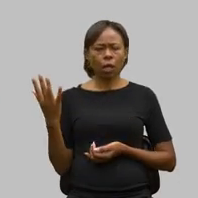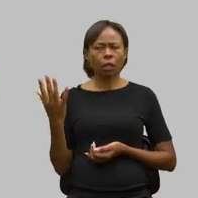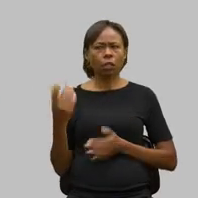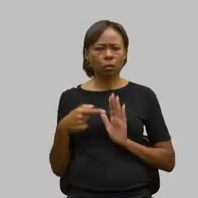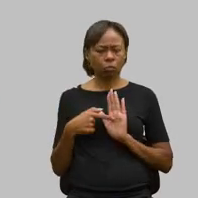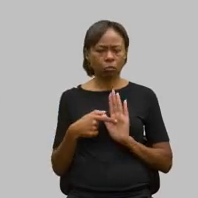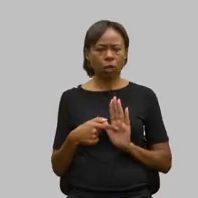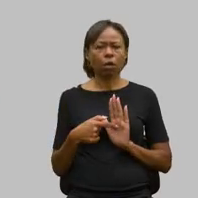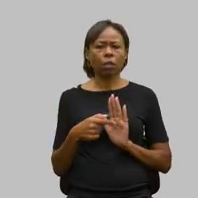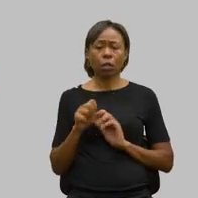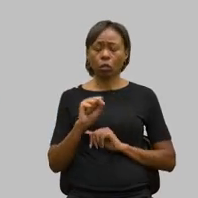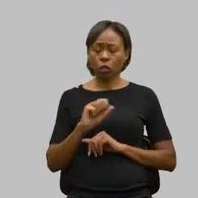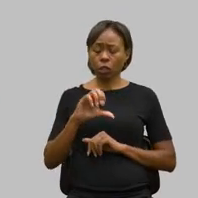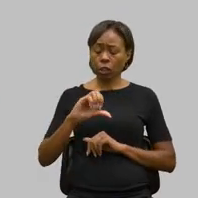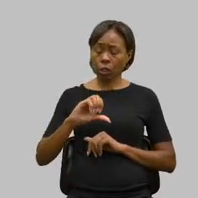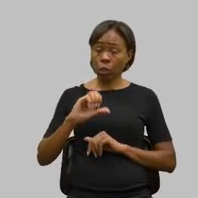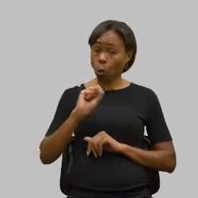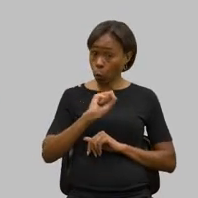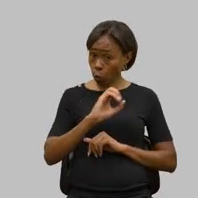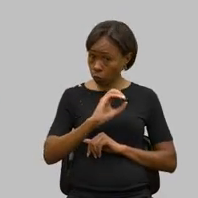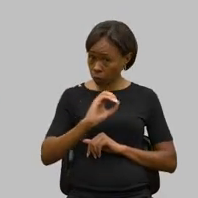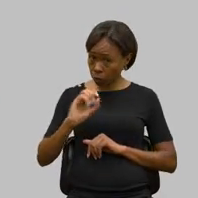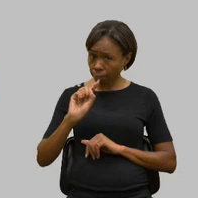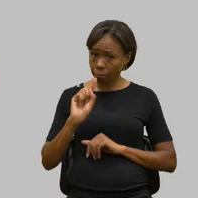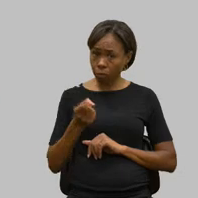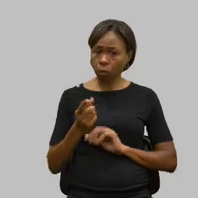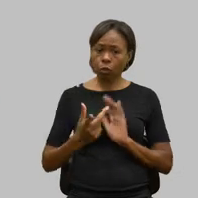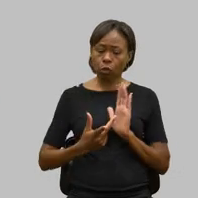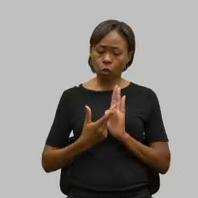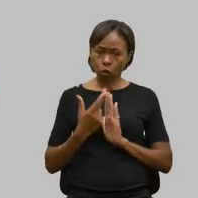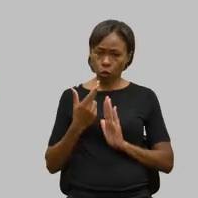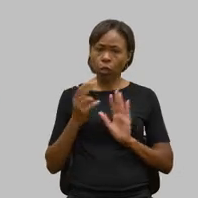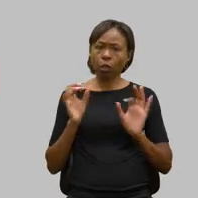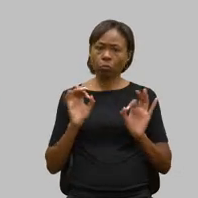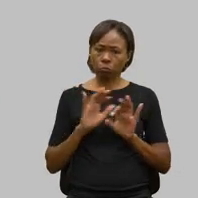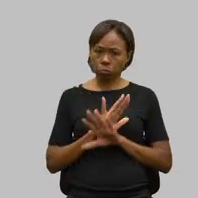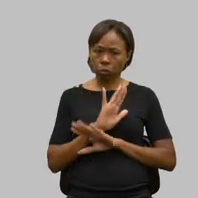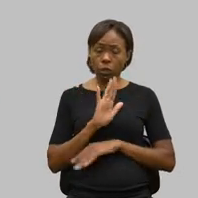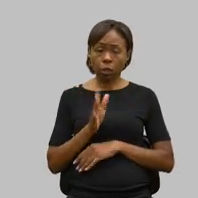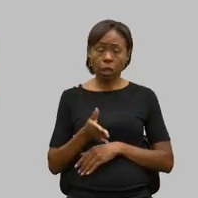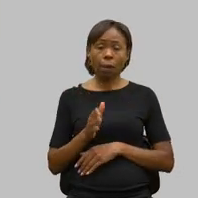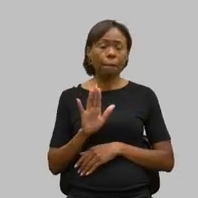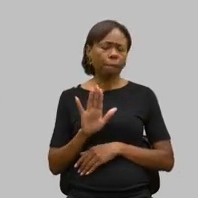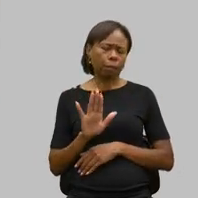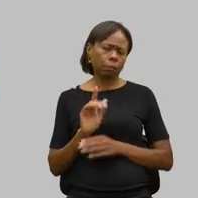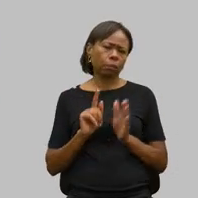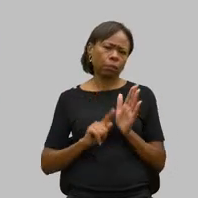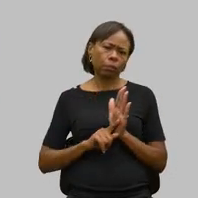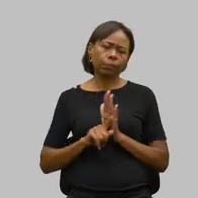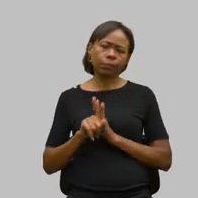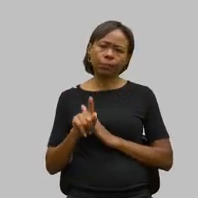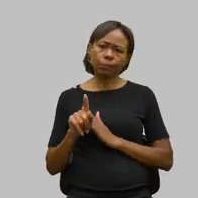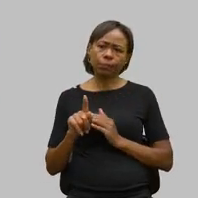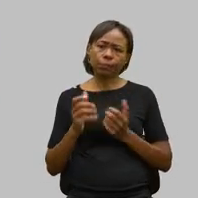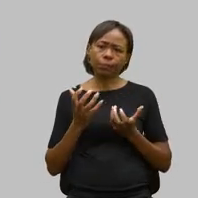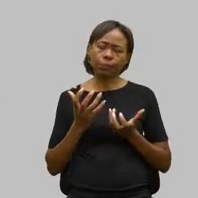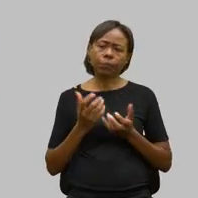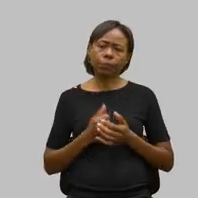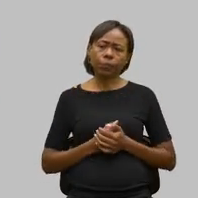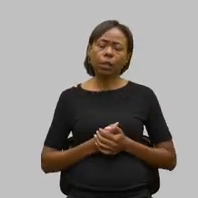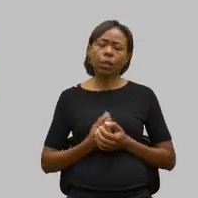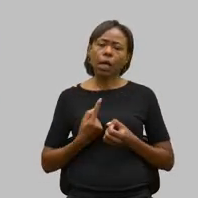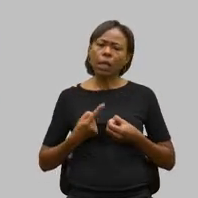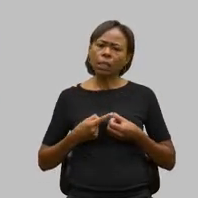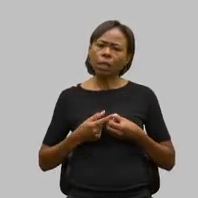oitocentos mil cirurgias já realizadas. Mas queria também fazer uma pergunta que as cidades